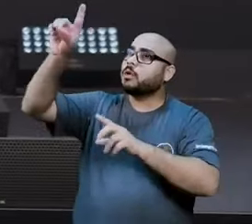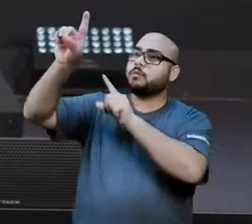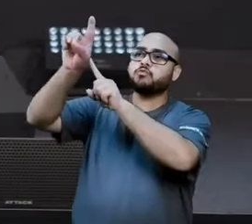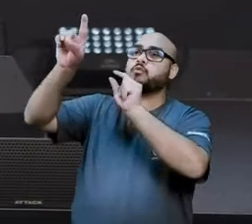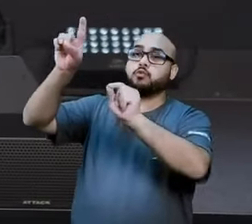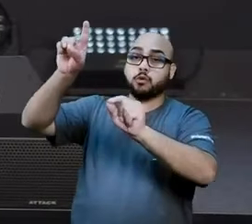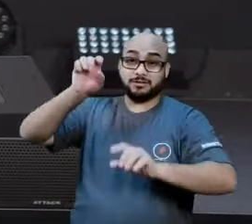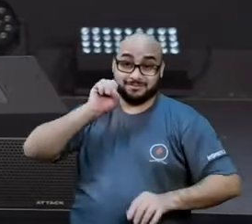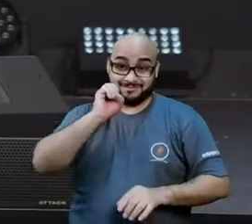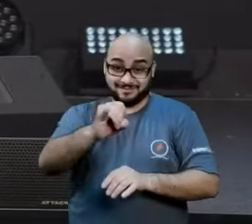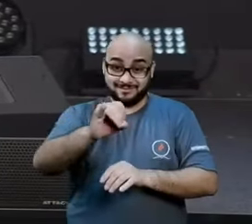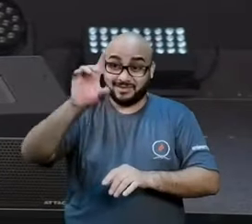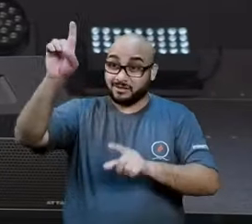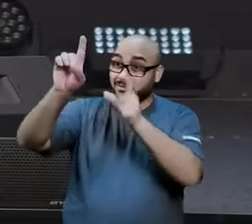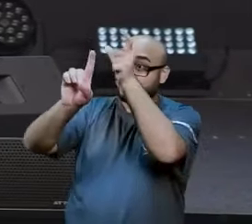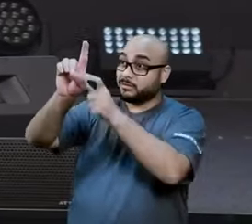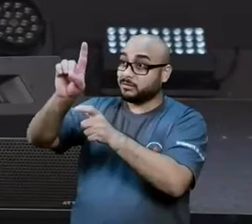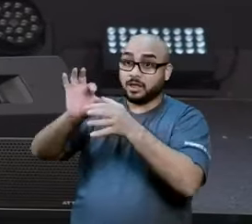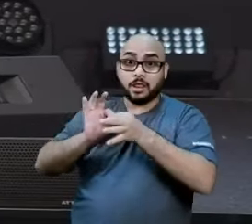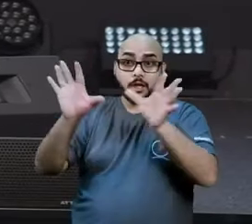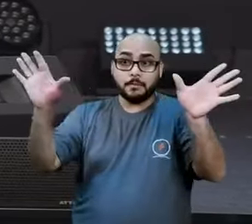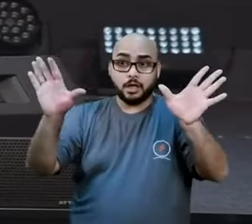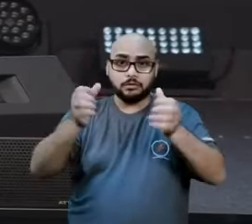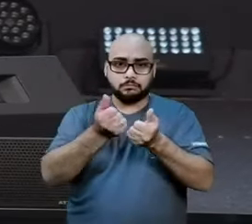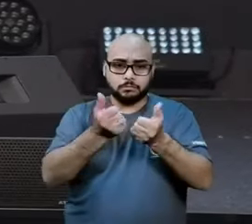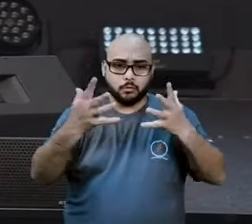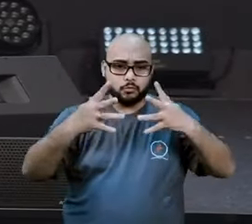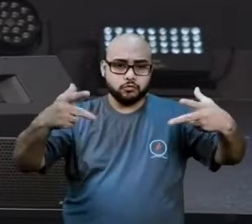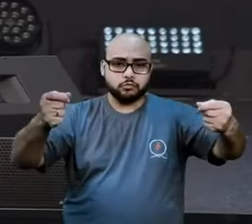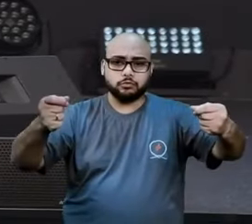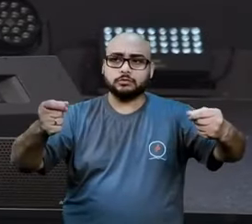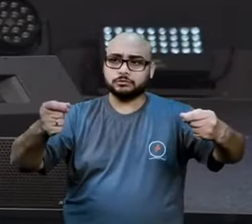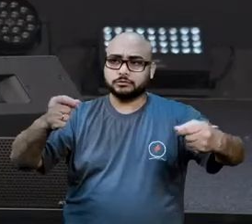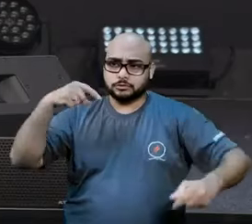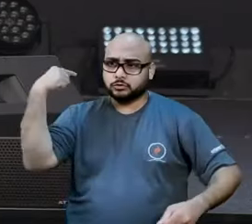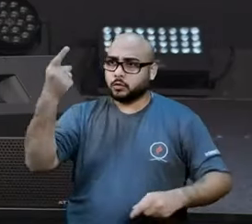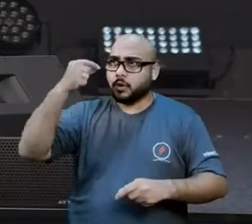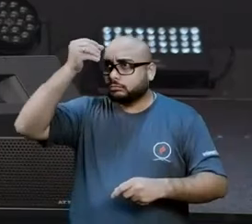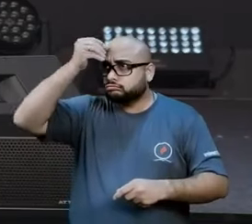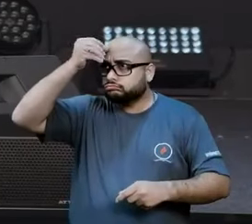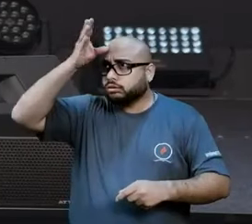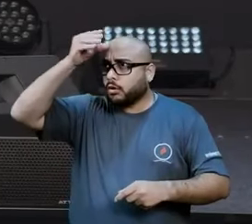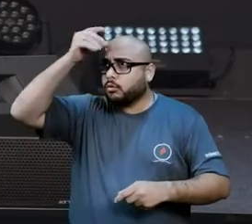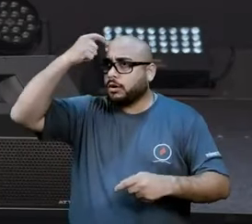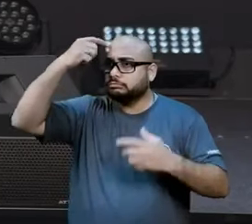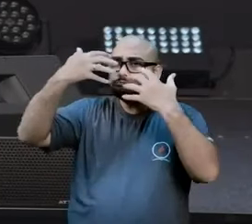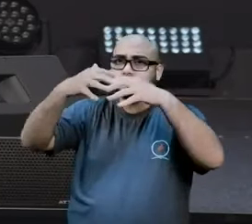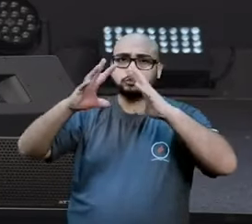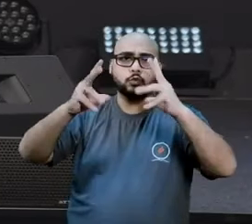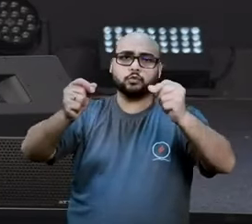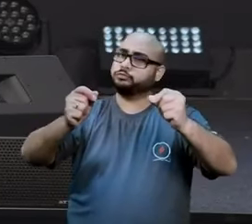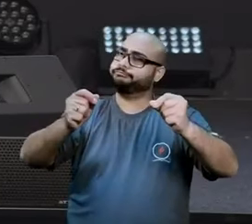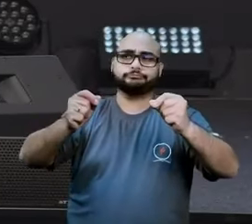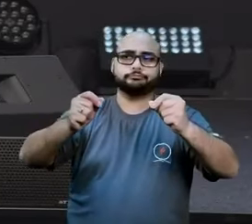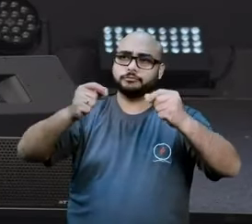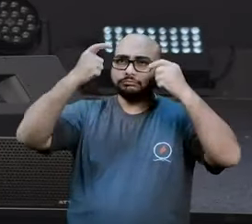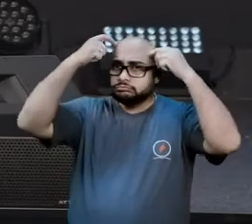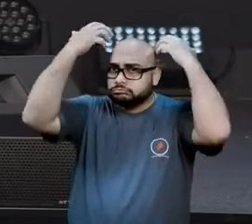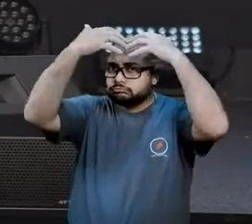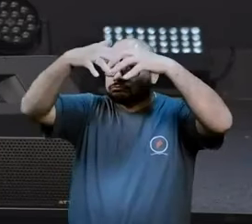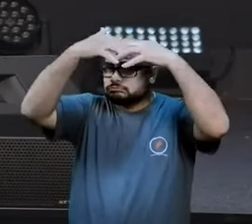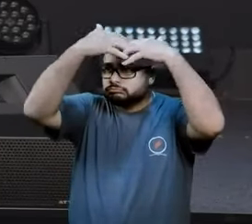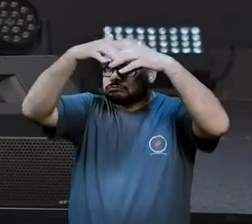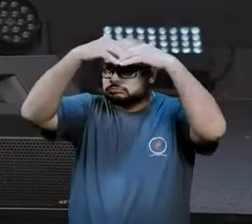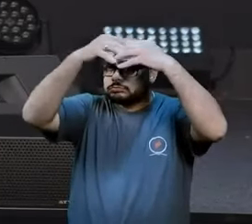mente humana ficaria confusa como é que um Deus com a mente eterna vai comunicar ao